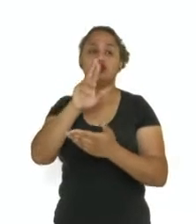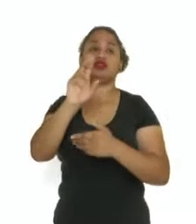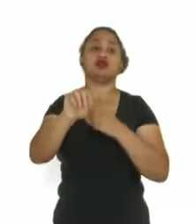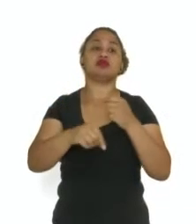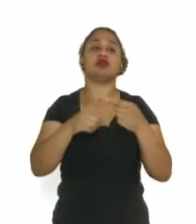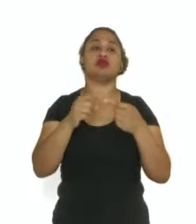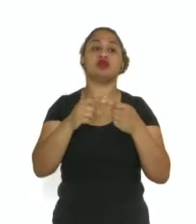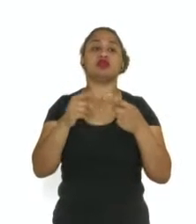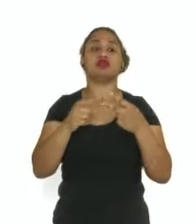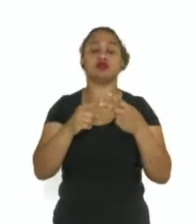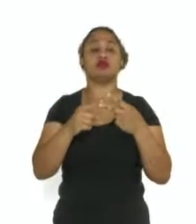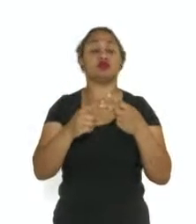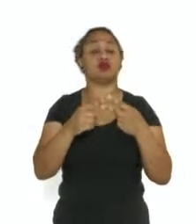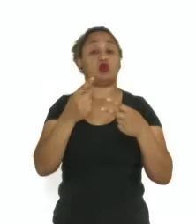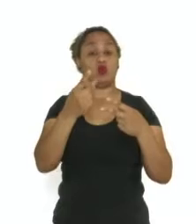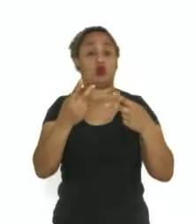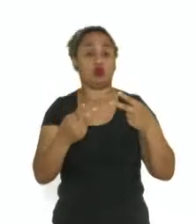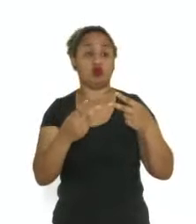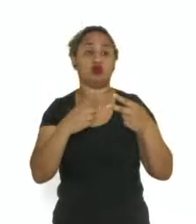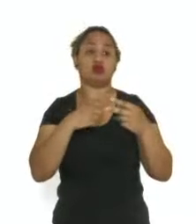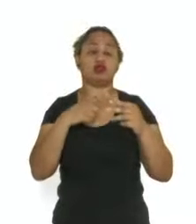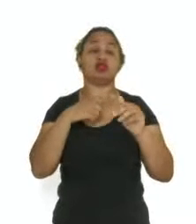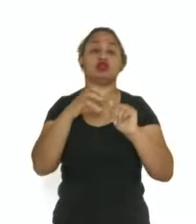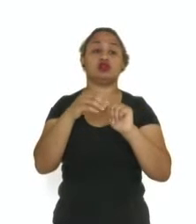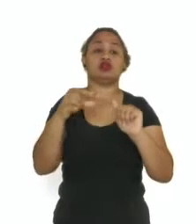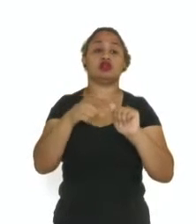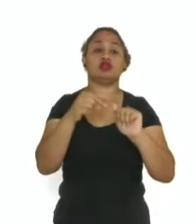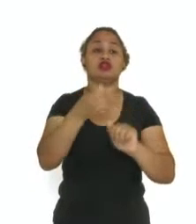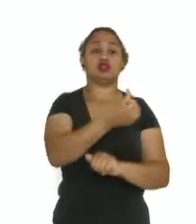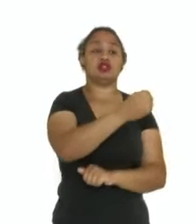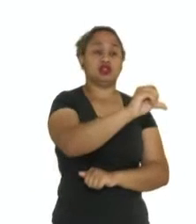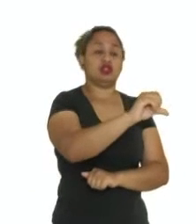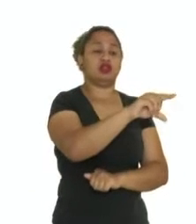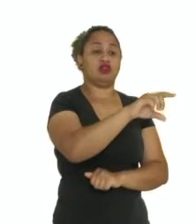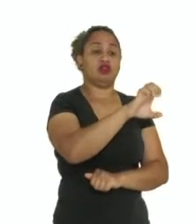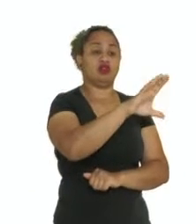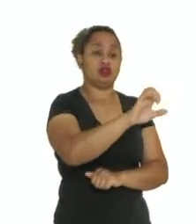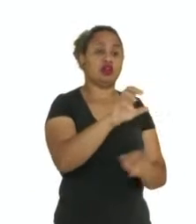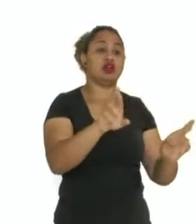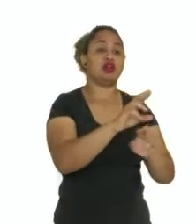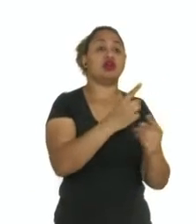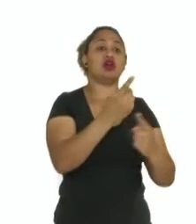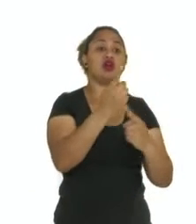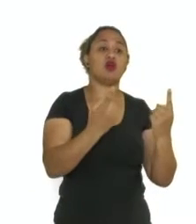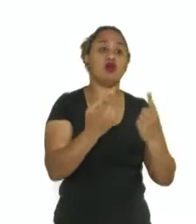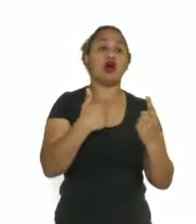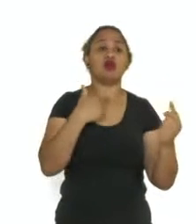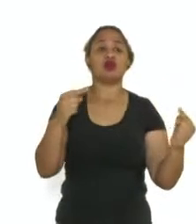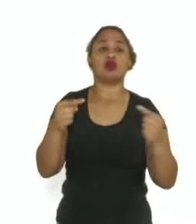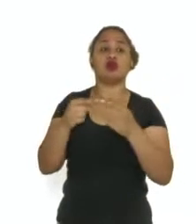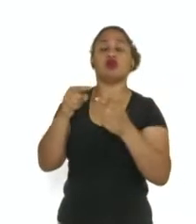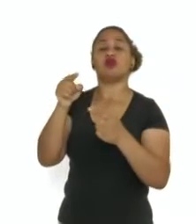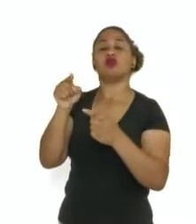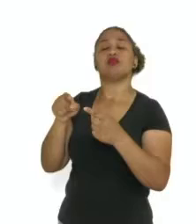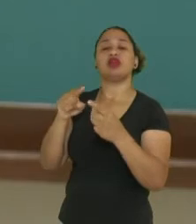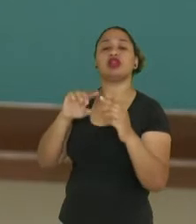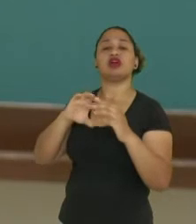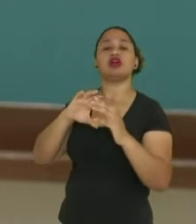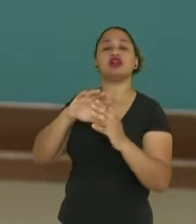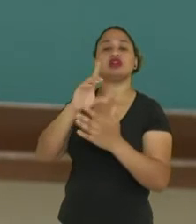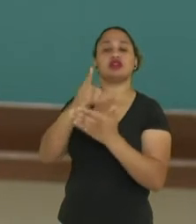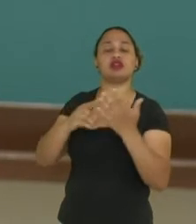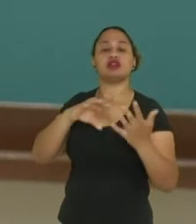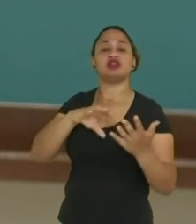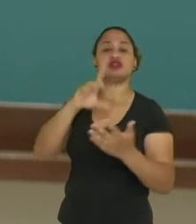incisos 1 e 2 do artigo 69 do ECA. Se relacionam a qual inciso da Declaração Universal dos